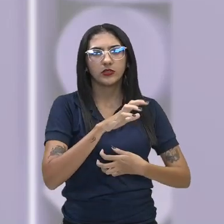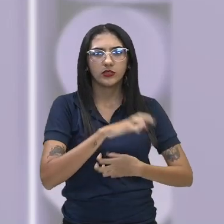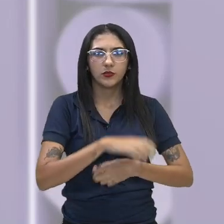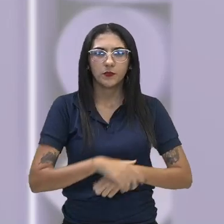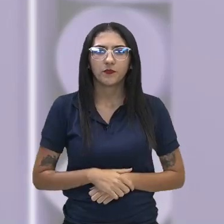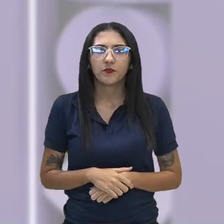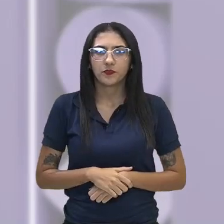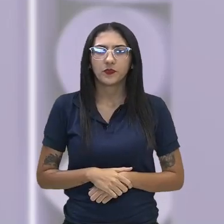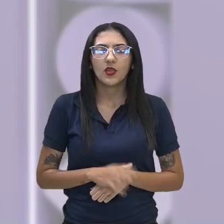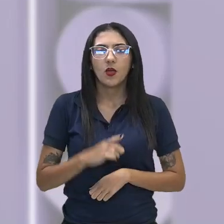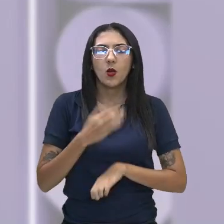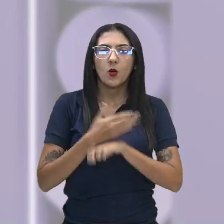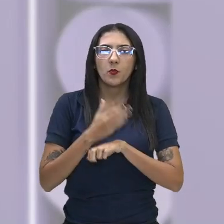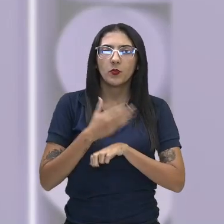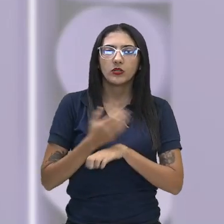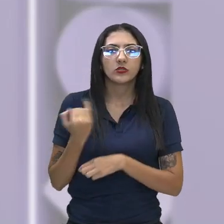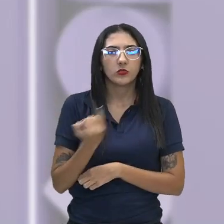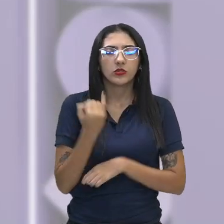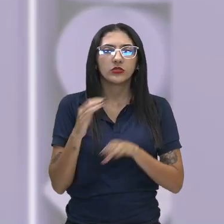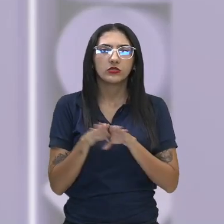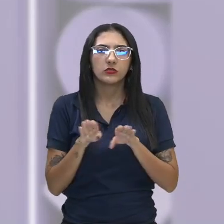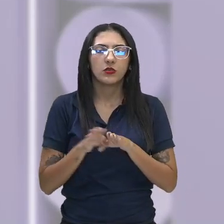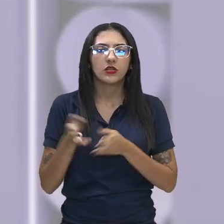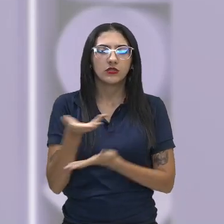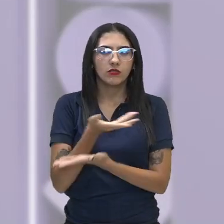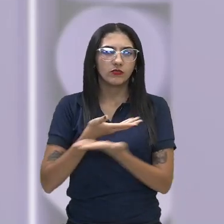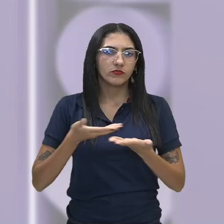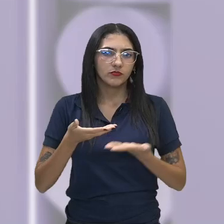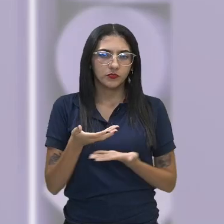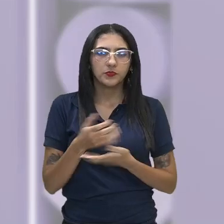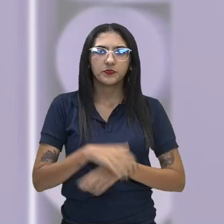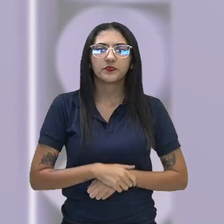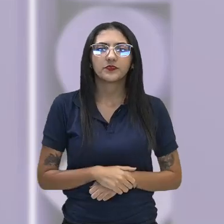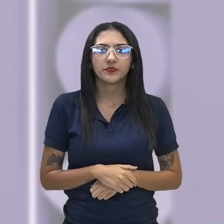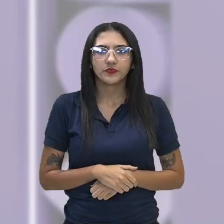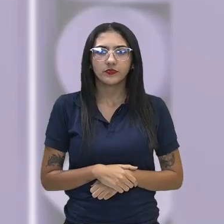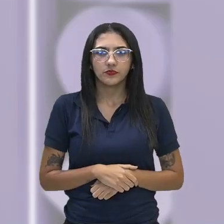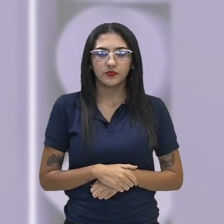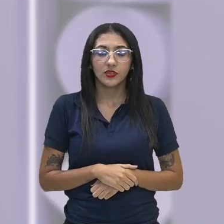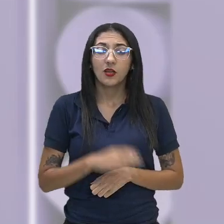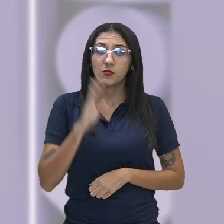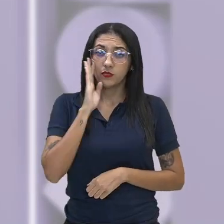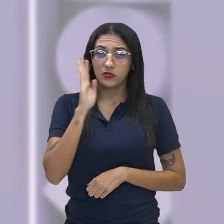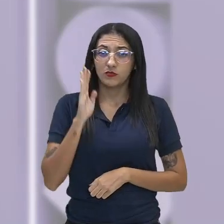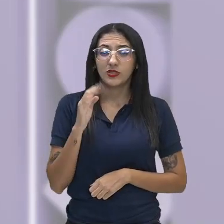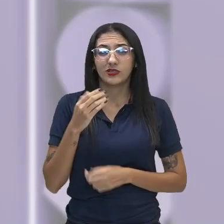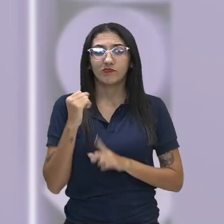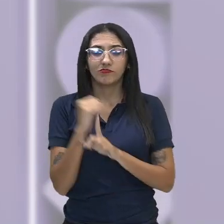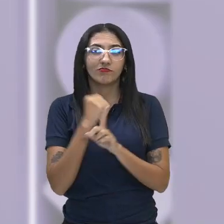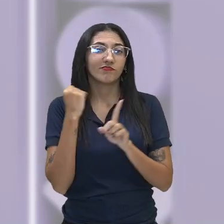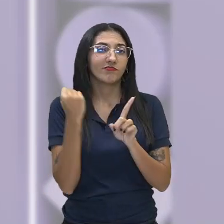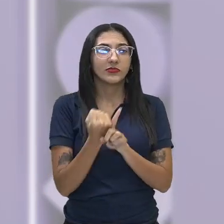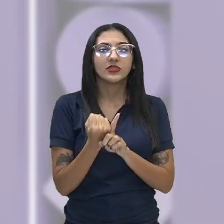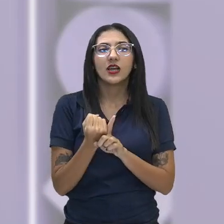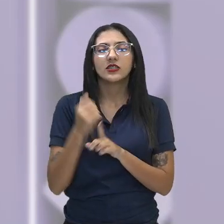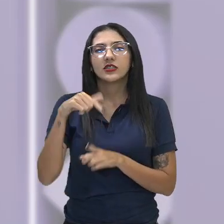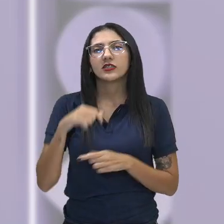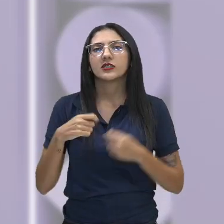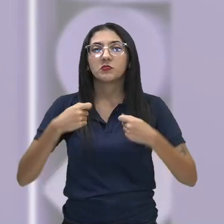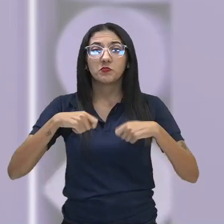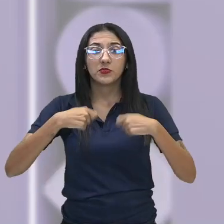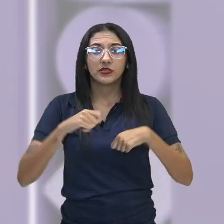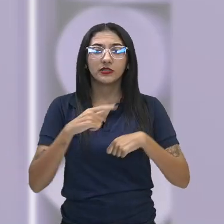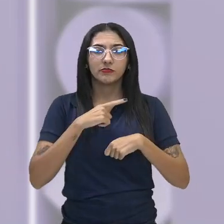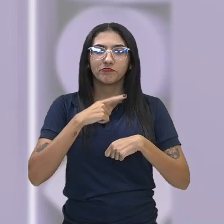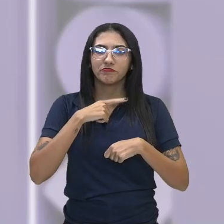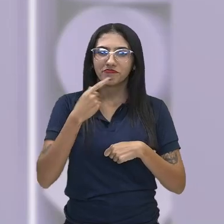exercício necessário de convivência. Ainda mais na nossa sociedade, que é uma sociedade que nós precisamos,